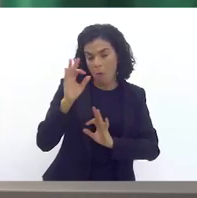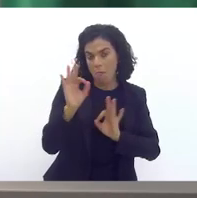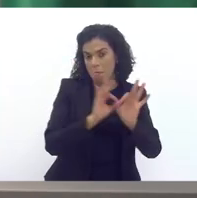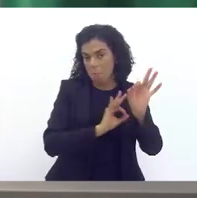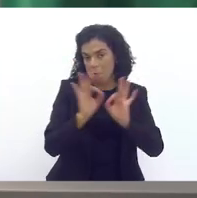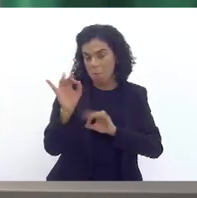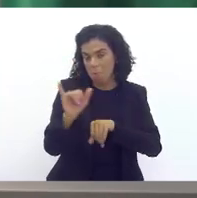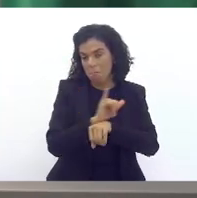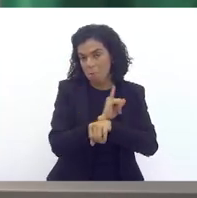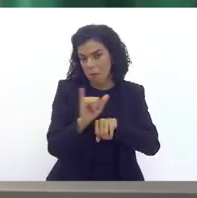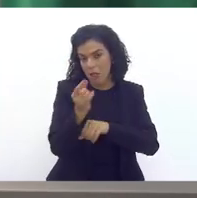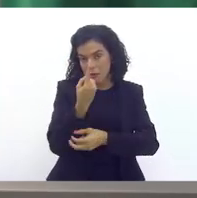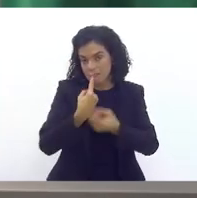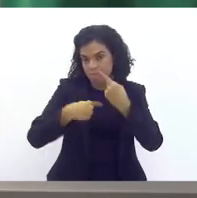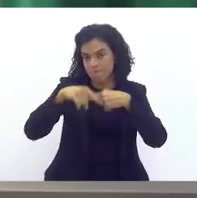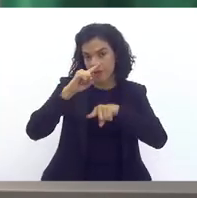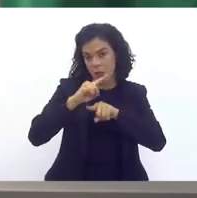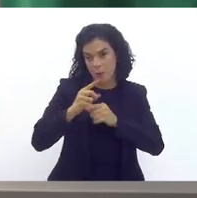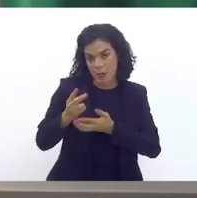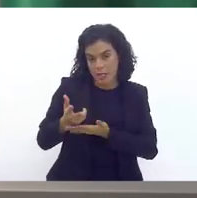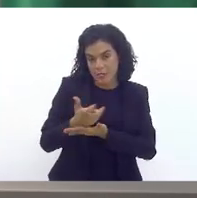Né. Então,